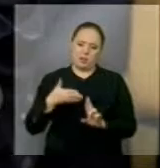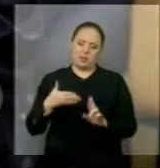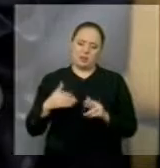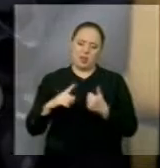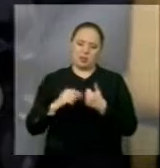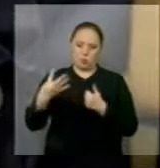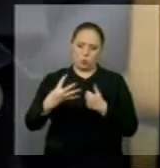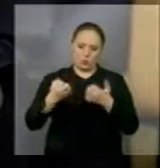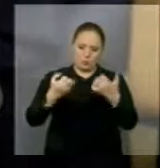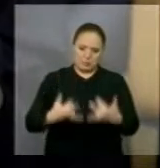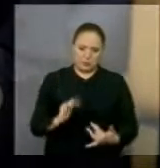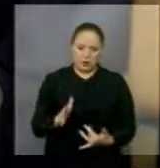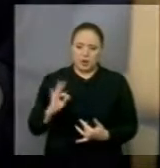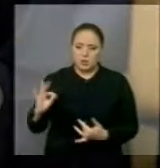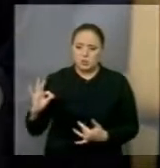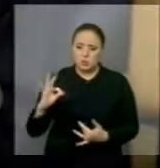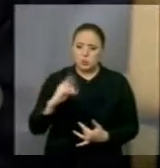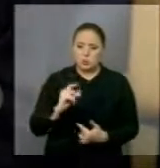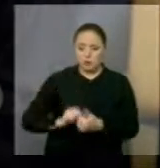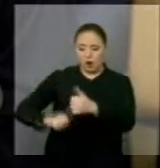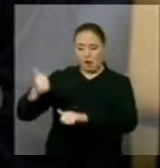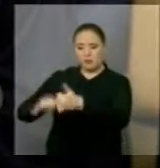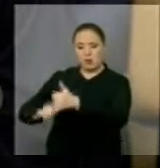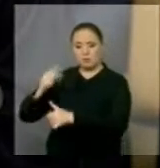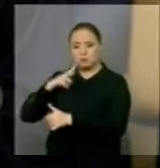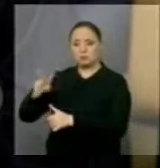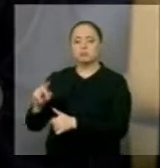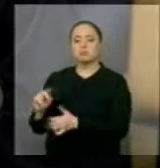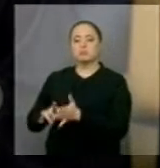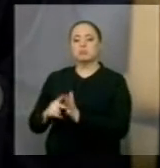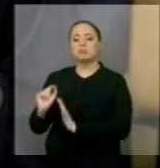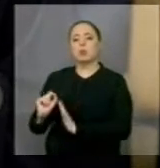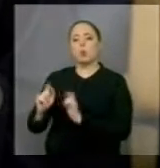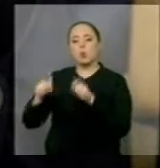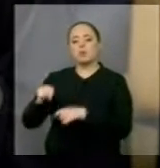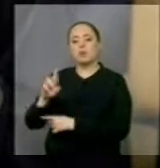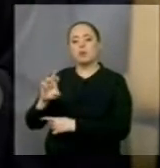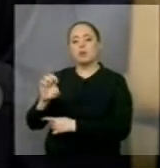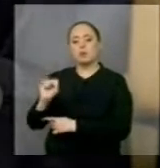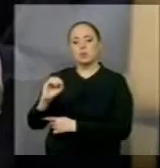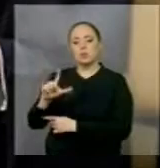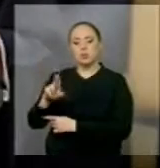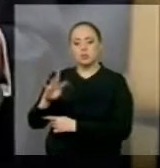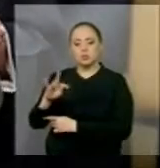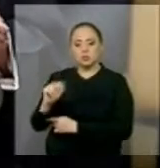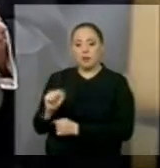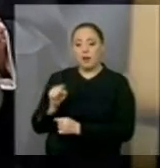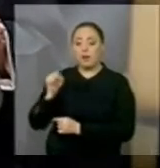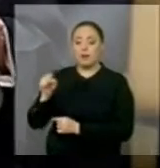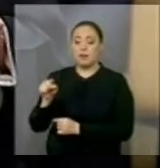4º, toda essa operação e essa titulação está sujeita à condição resolutiva, ou seja, o Estado lá ao